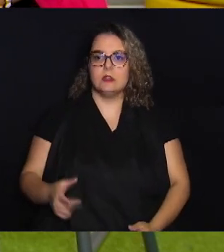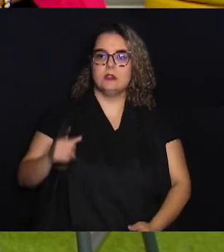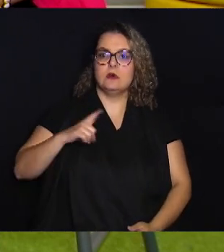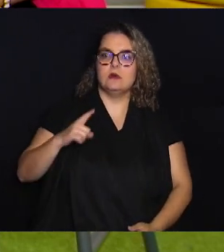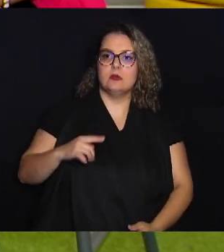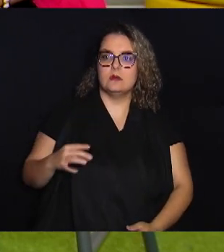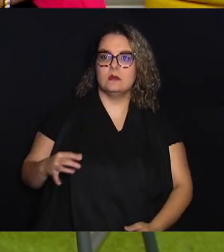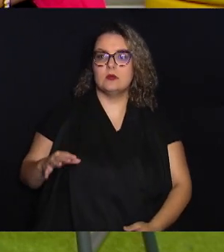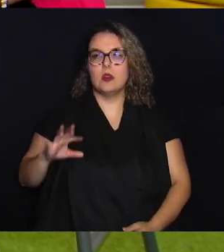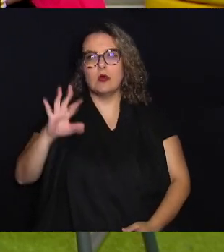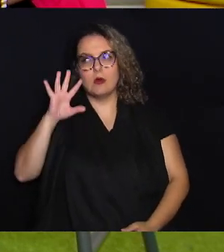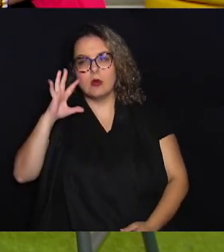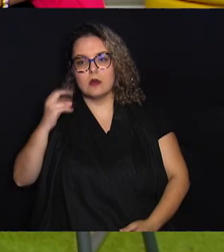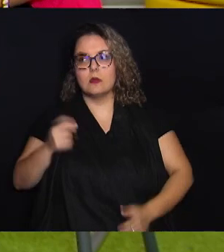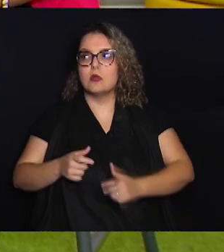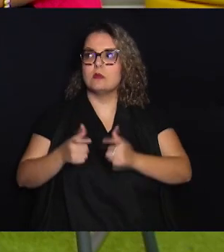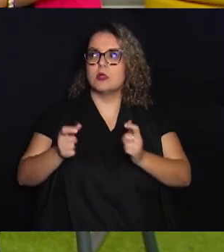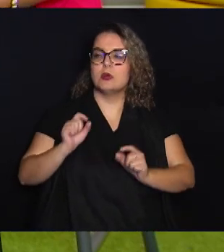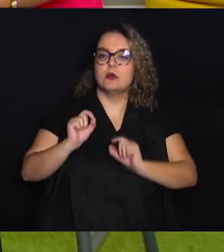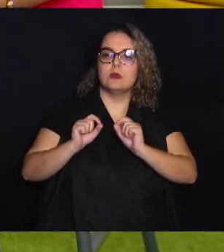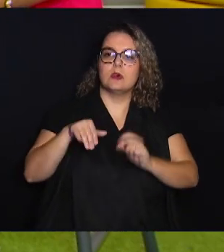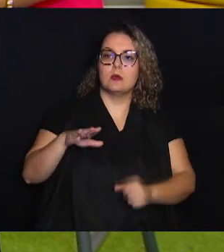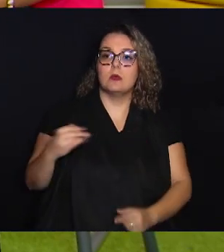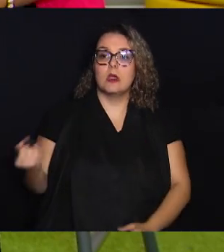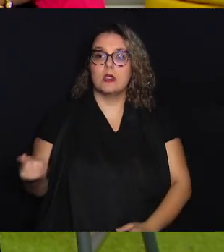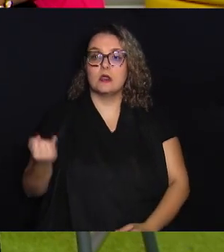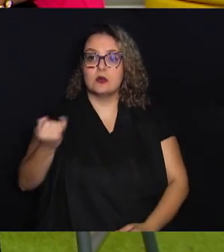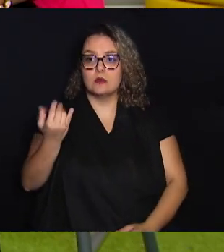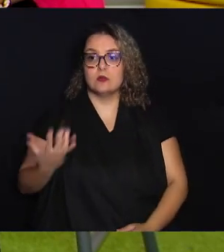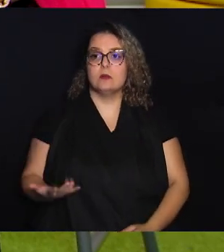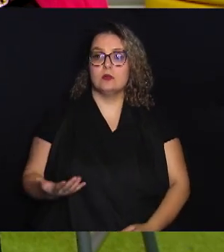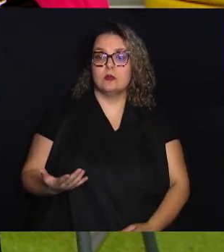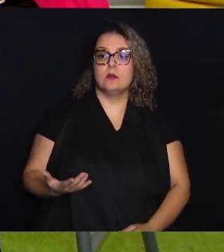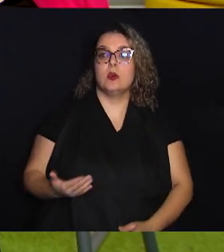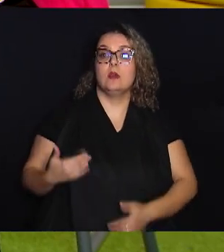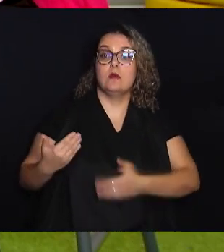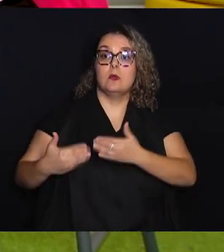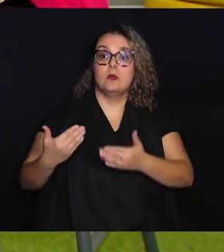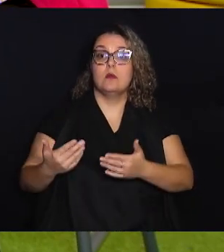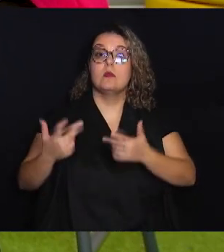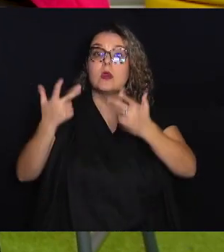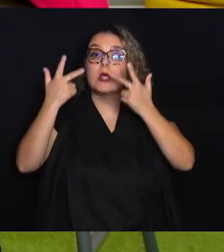maior familiaridade e, o que é mais importante, torna-se um processo